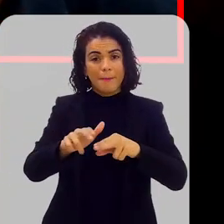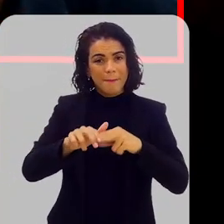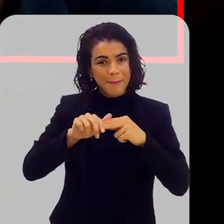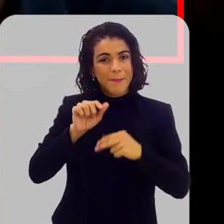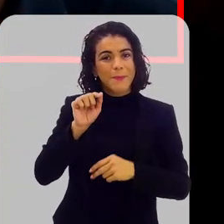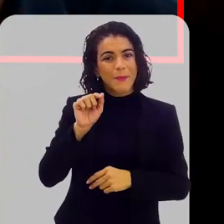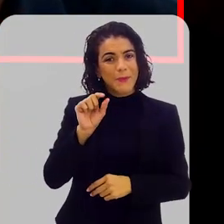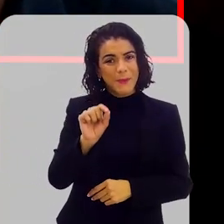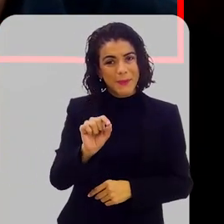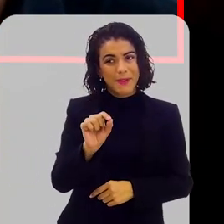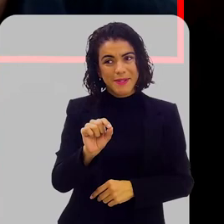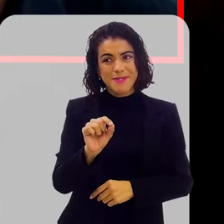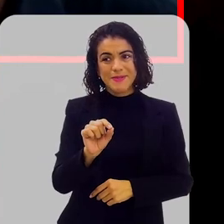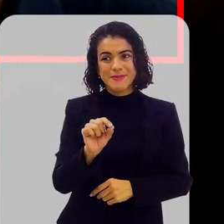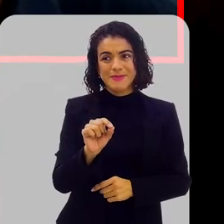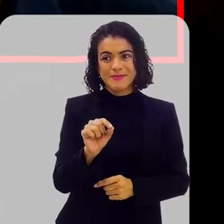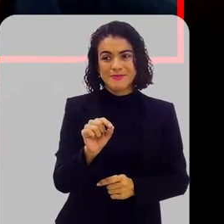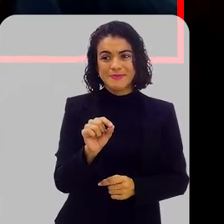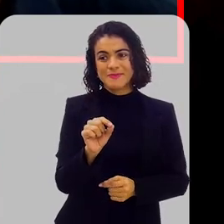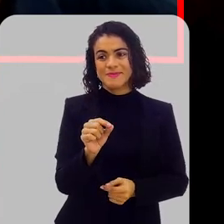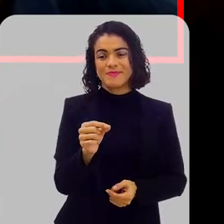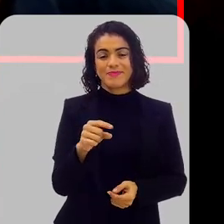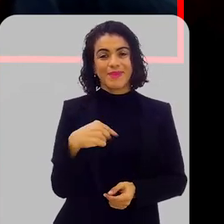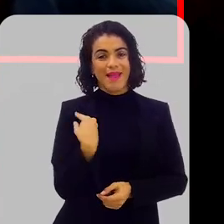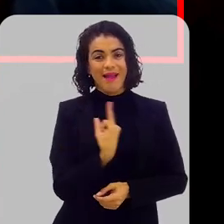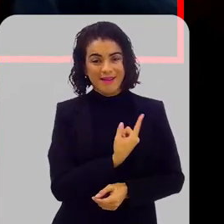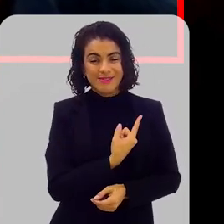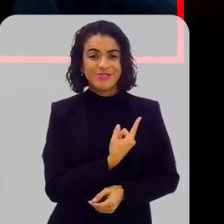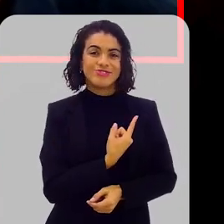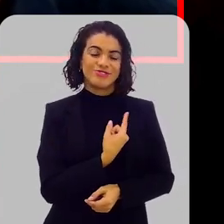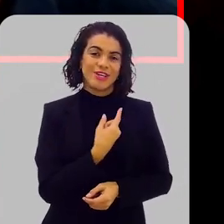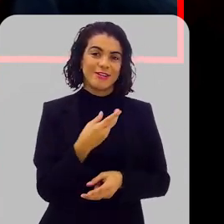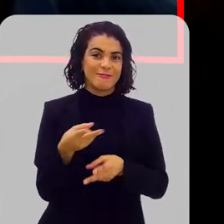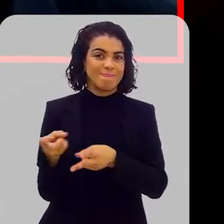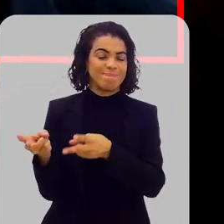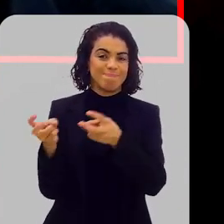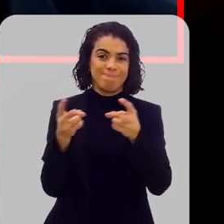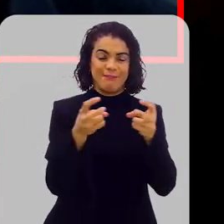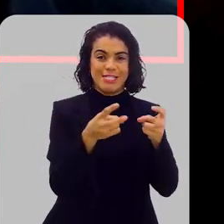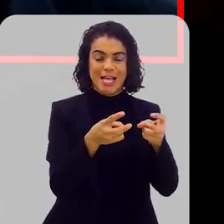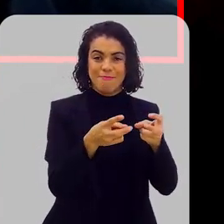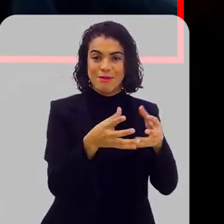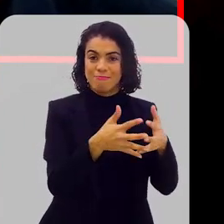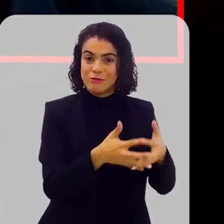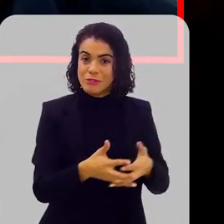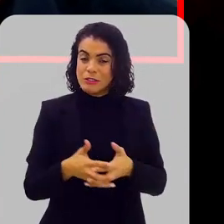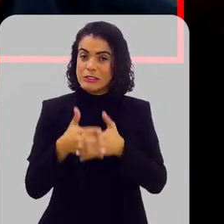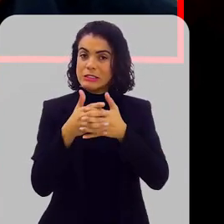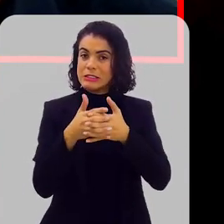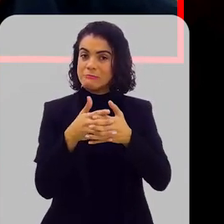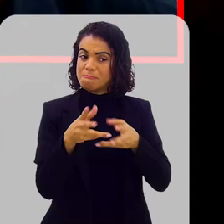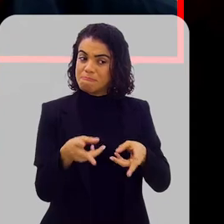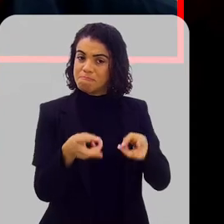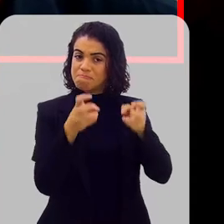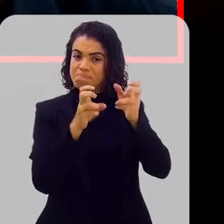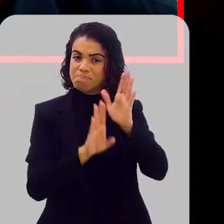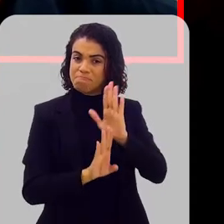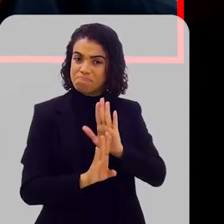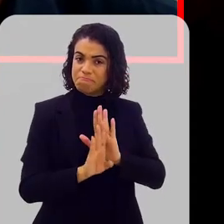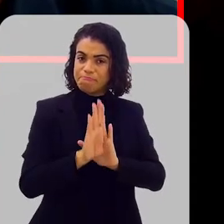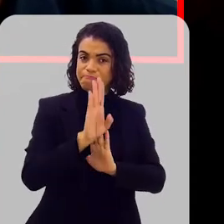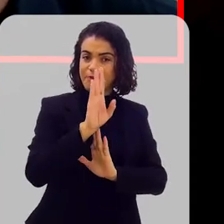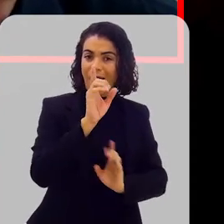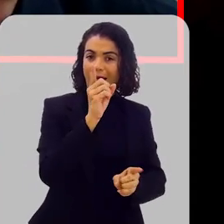né? Também. E é por isso, né, que a gente vê que nos Estados Unidos começa uma